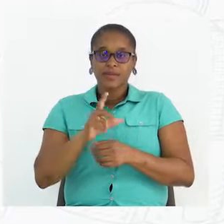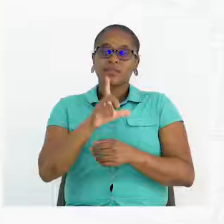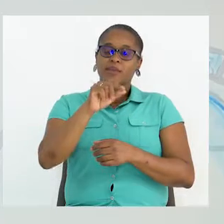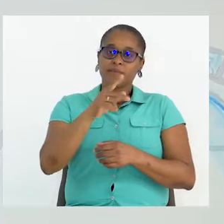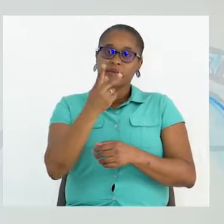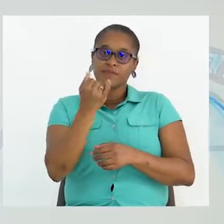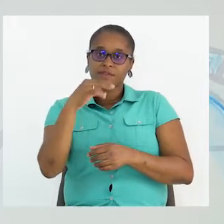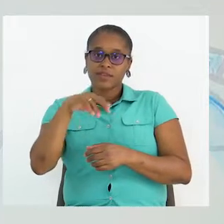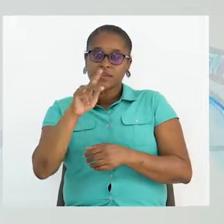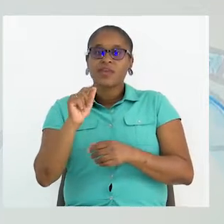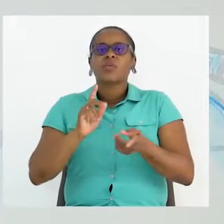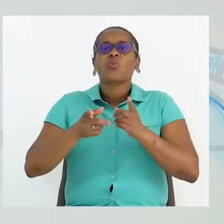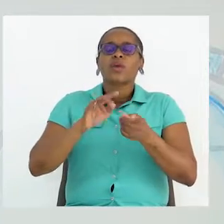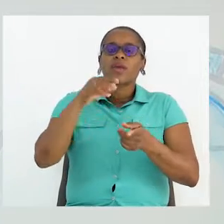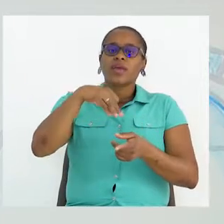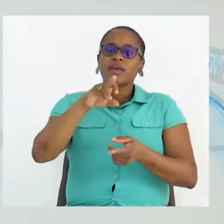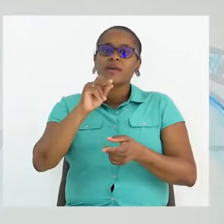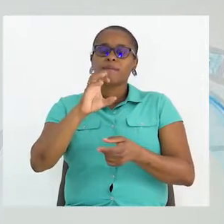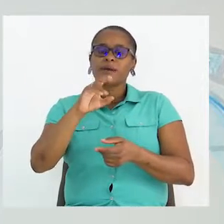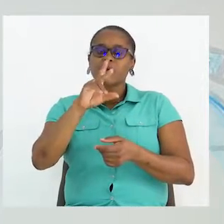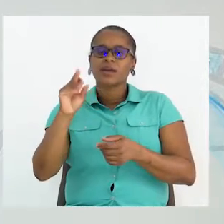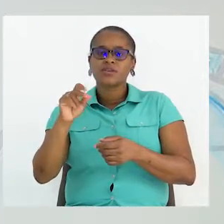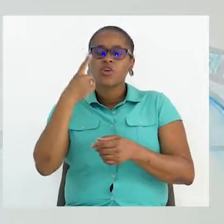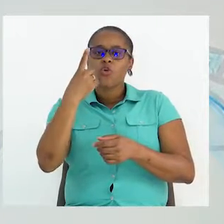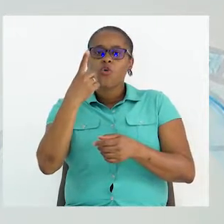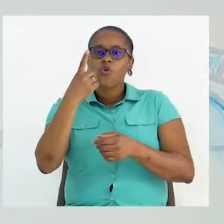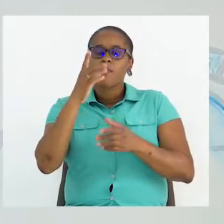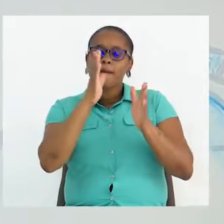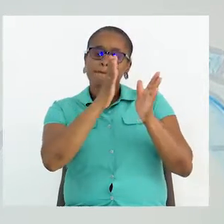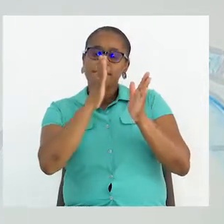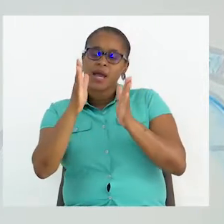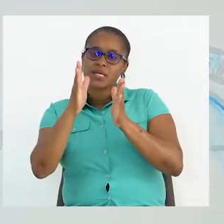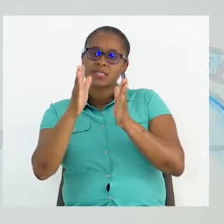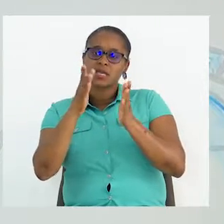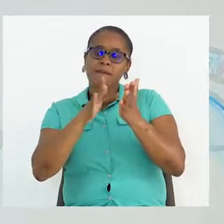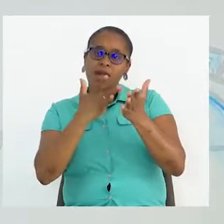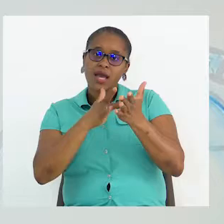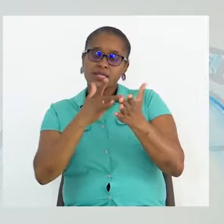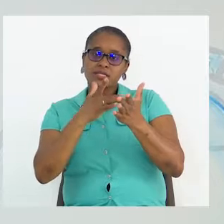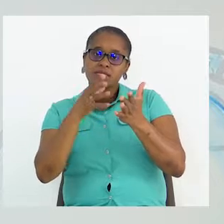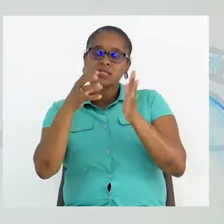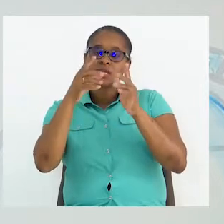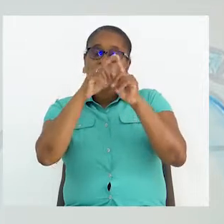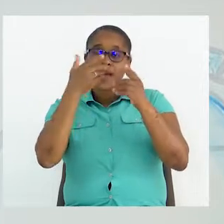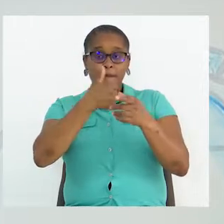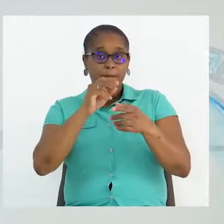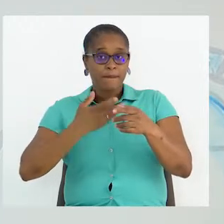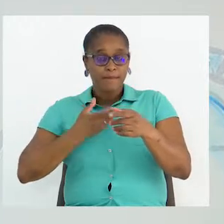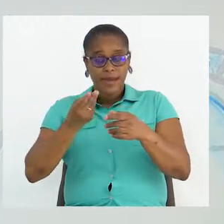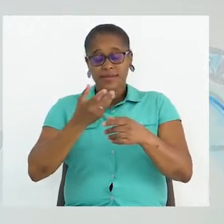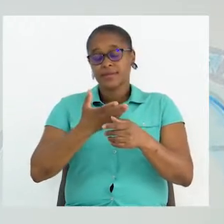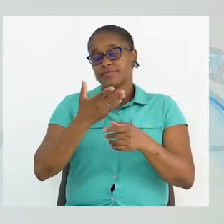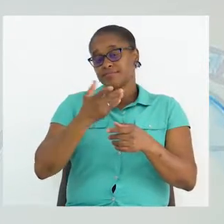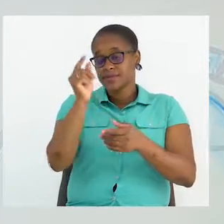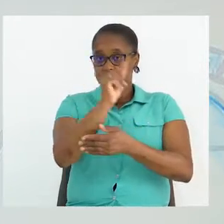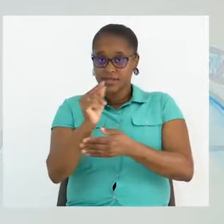prancha. E o que é a prancha? A prancha é uma página da banda desenhada. A página completa, que contém tiras